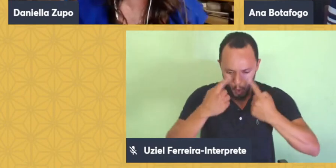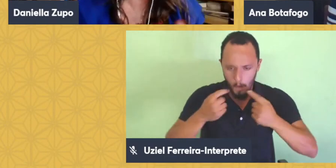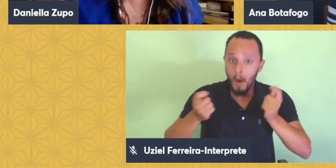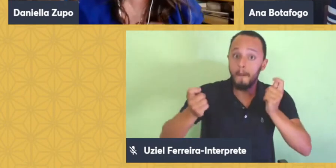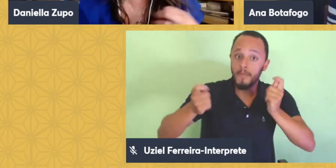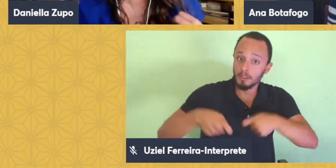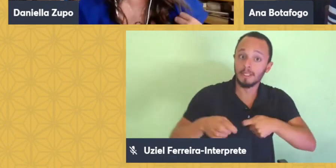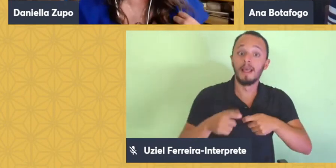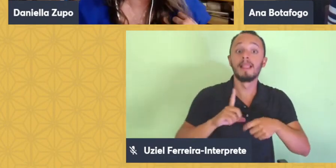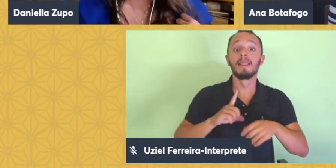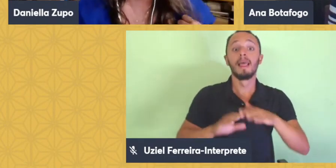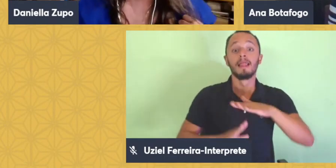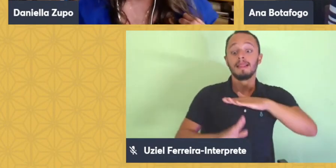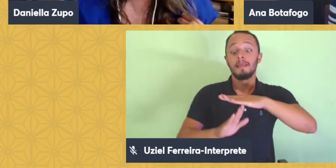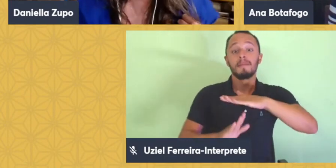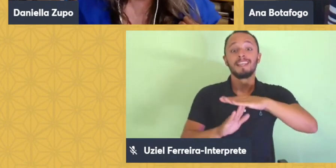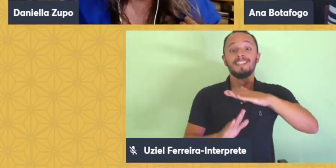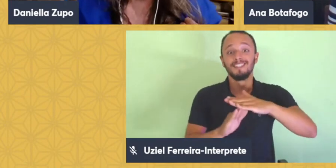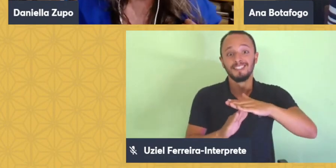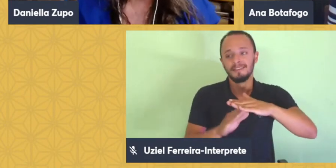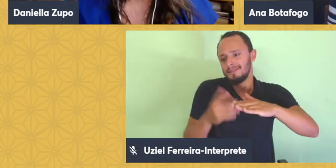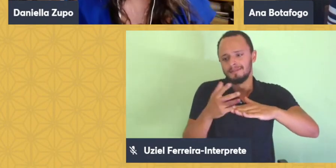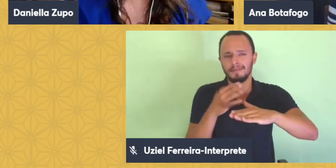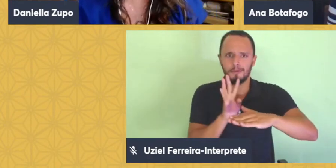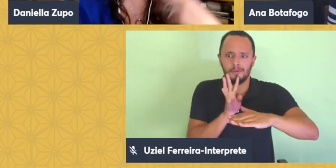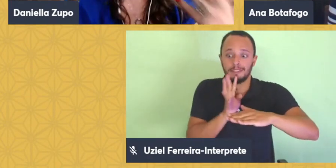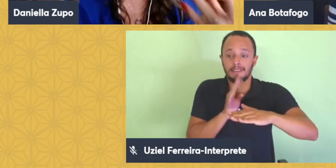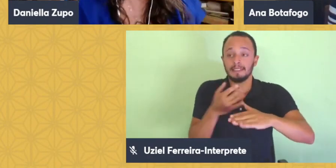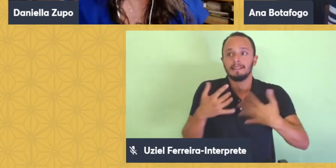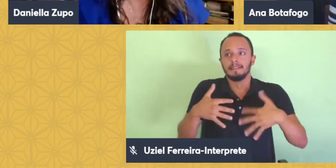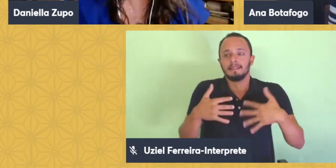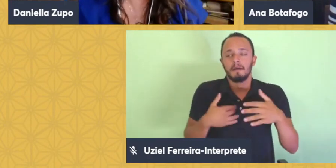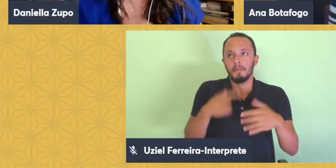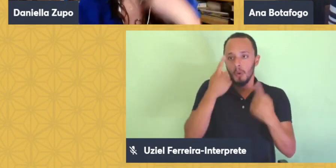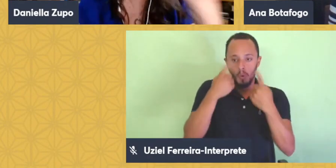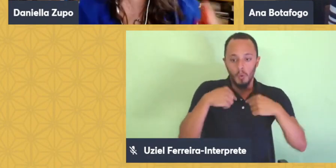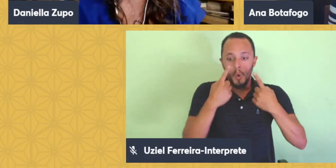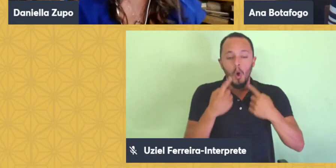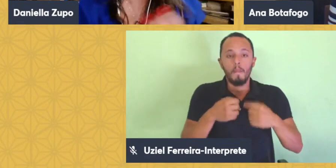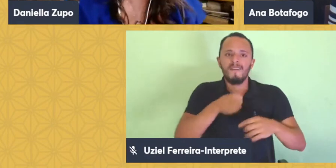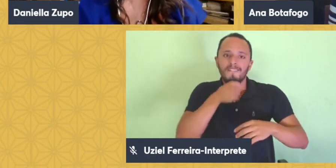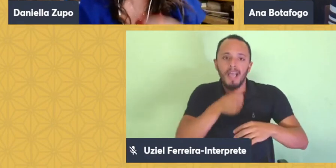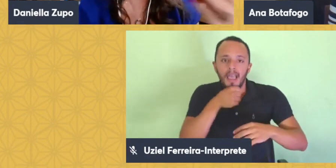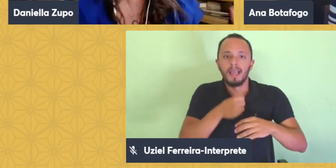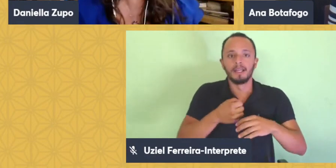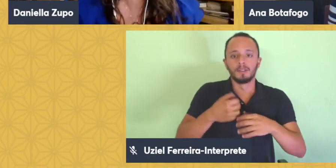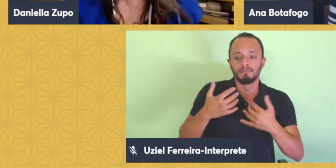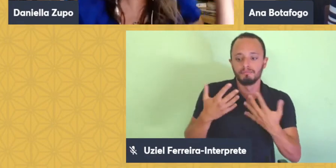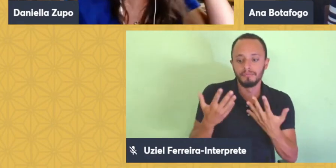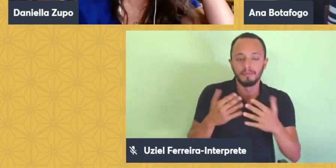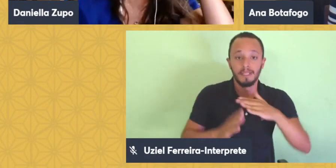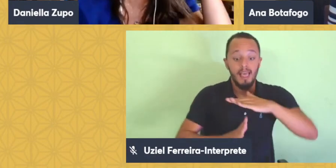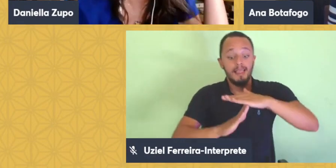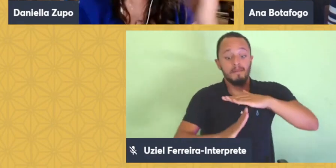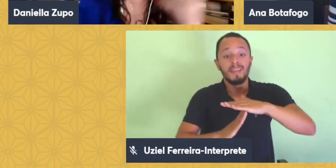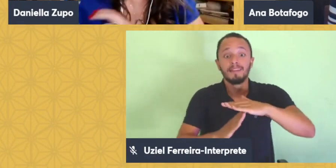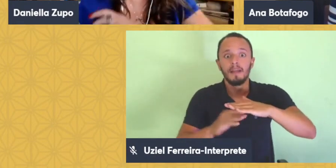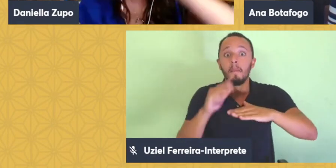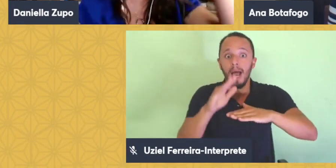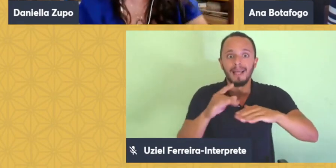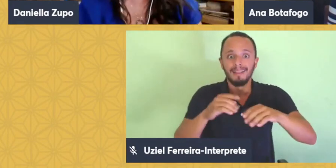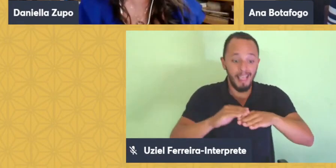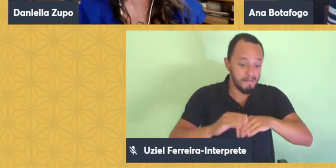para além dos é conhecido pela maioria de nós né Não só pelo corpo técnico Mas enfim por pessoas que Como diz também o